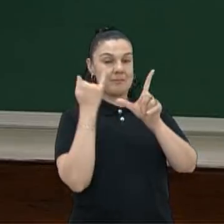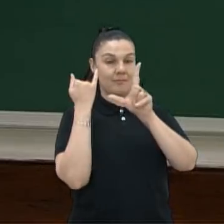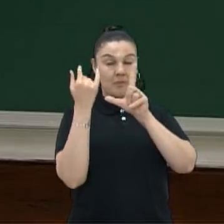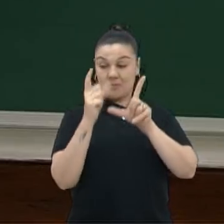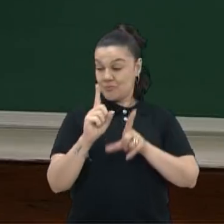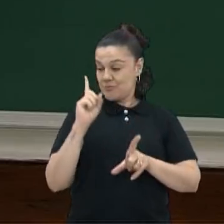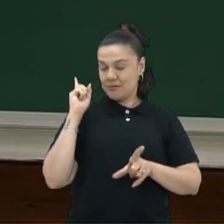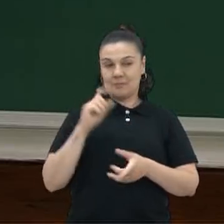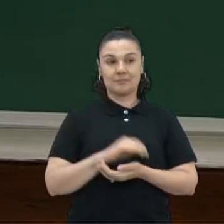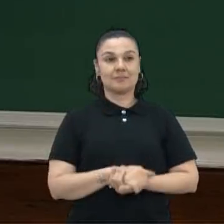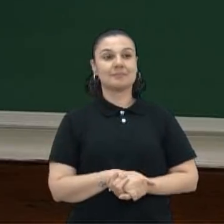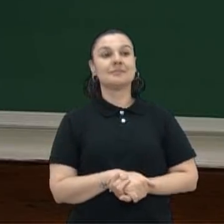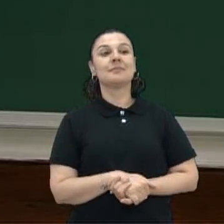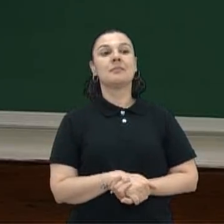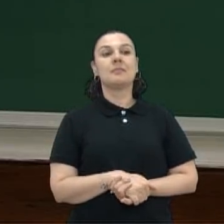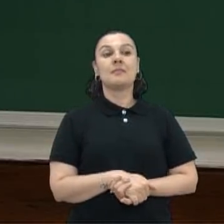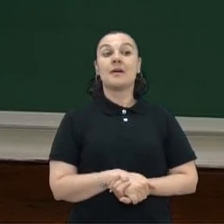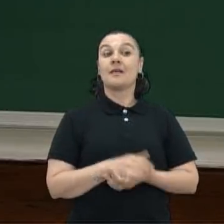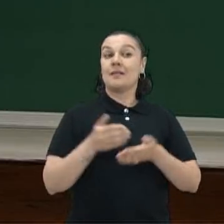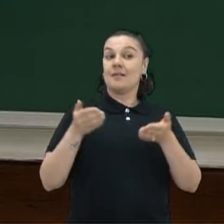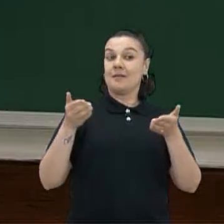pouco?